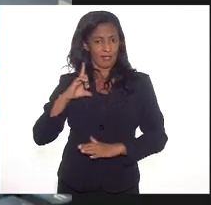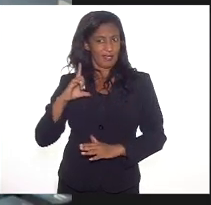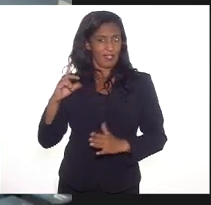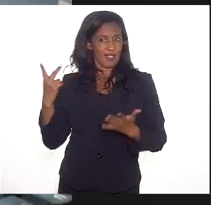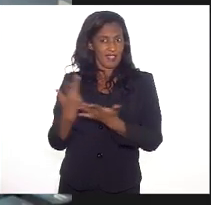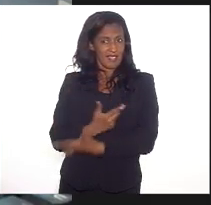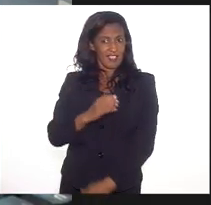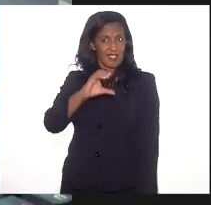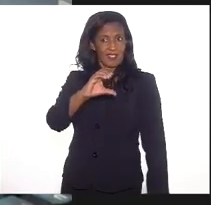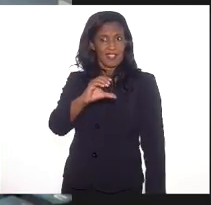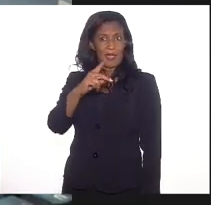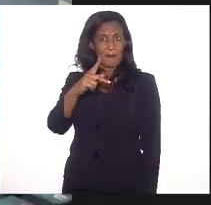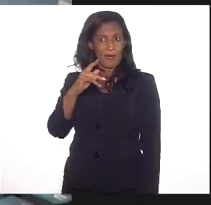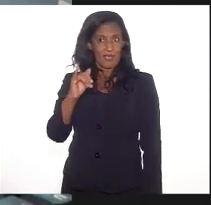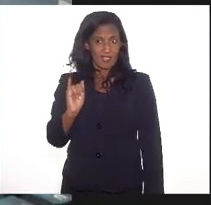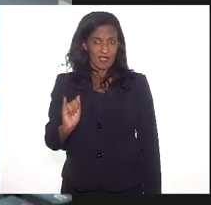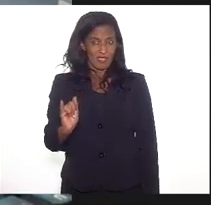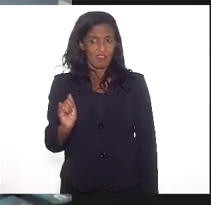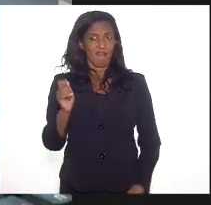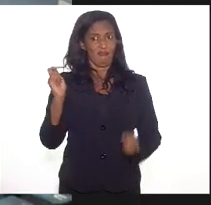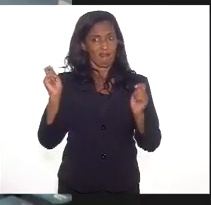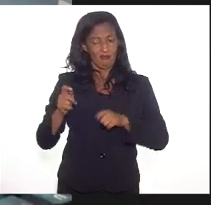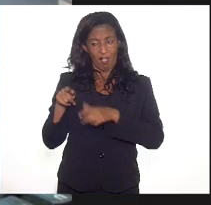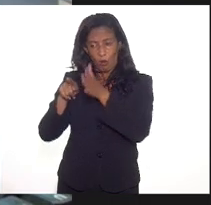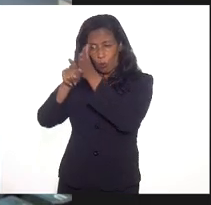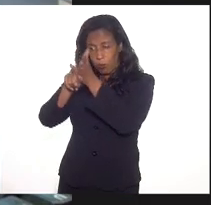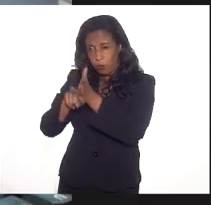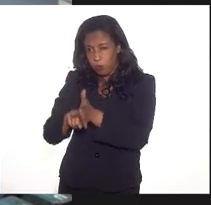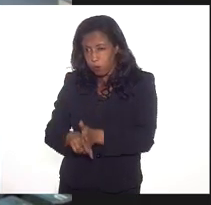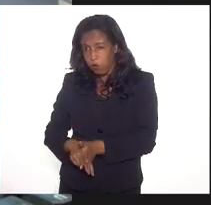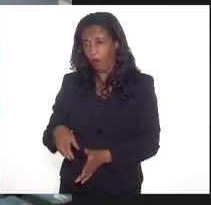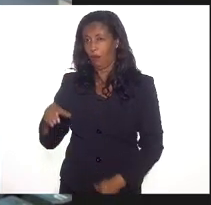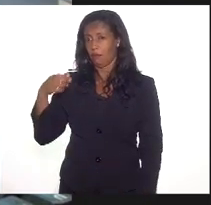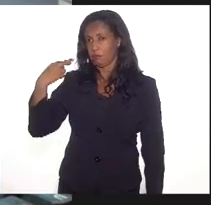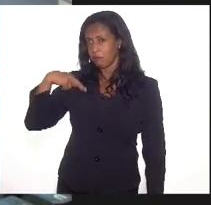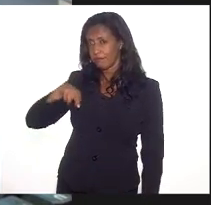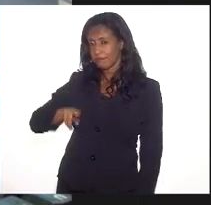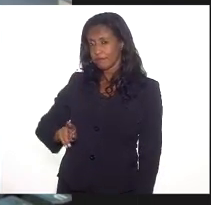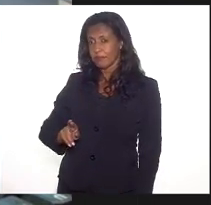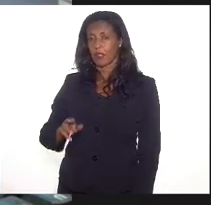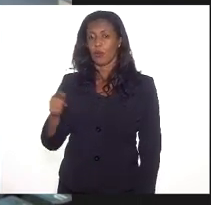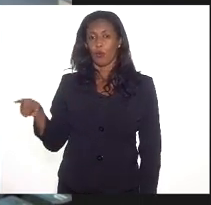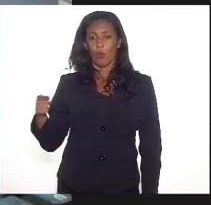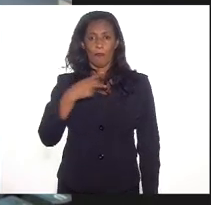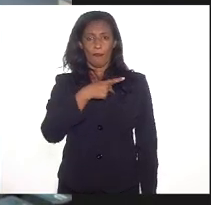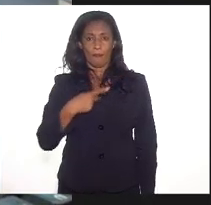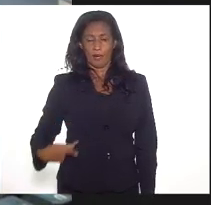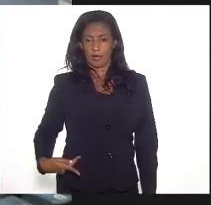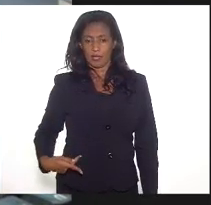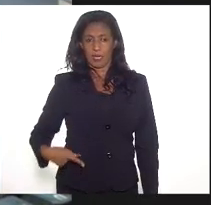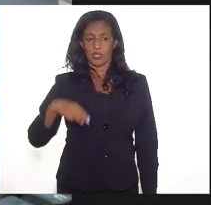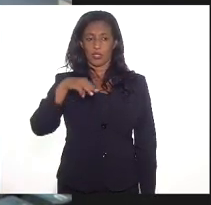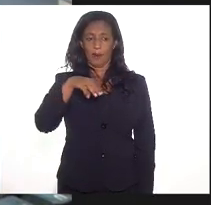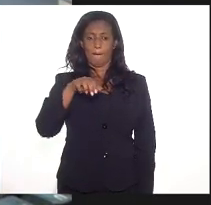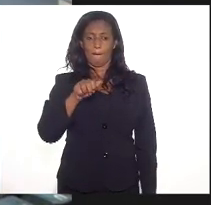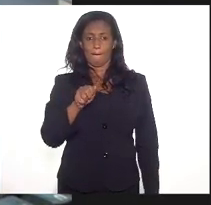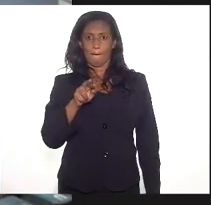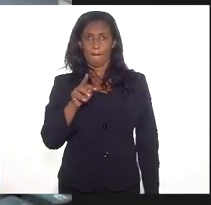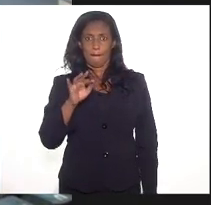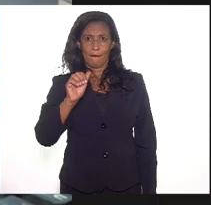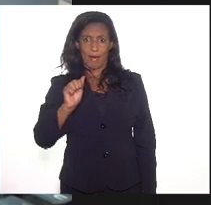CPI que vai investigar a intolerância religiosa, inclusive com a presidente Marta Rocha, algo que